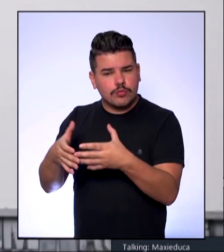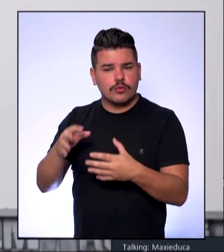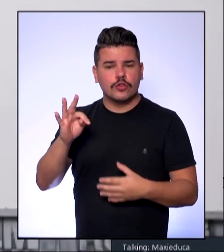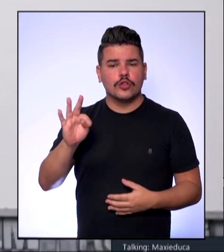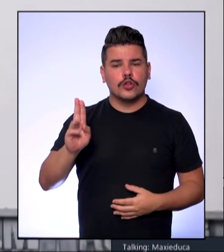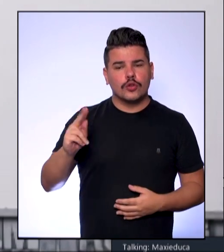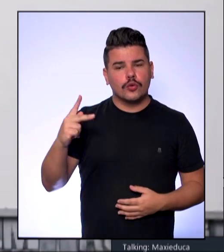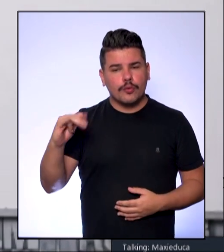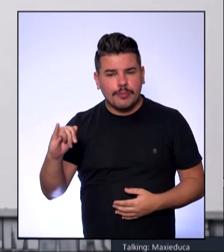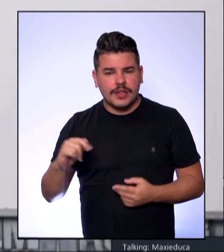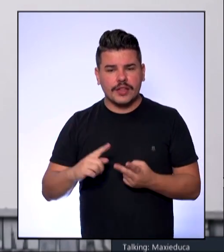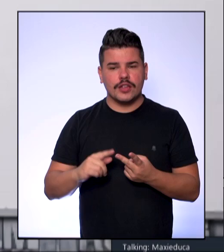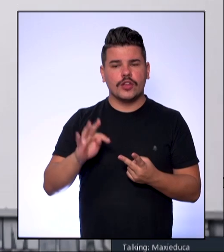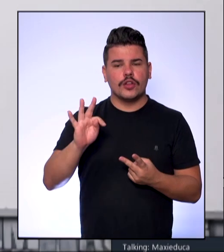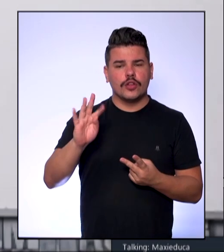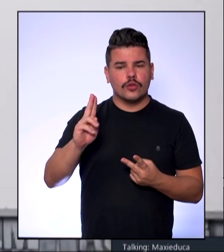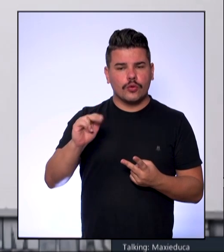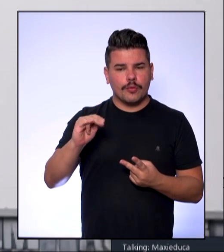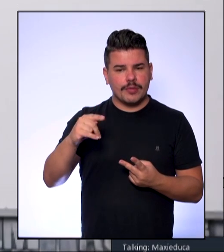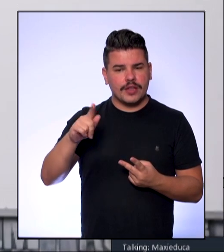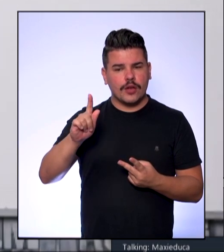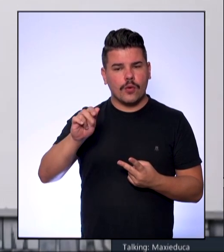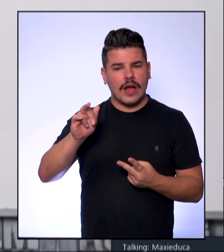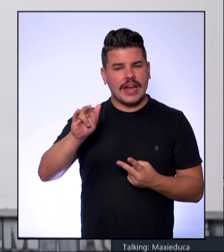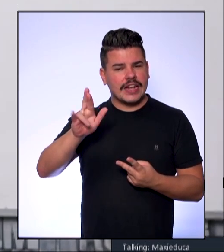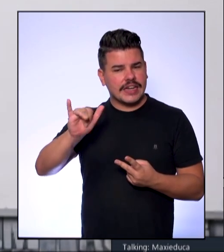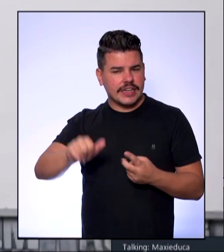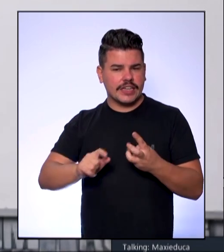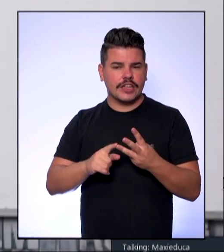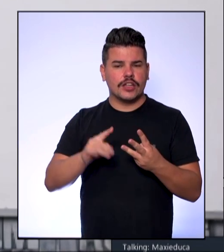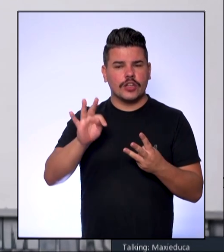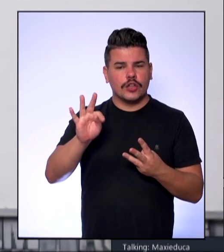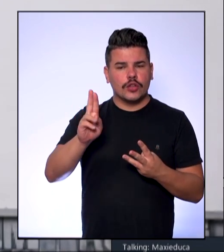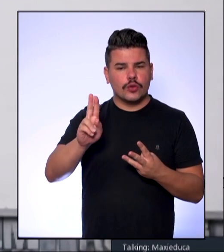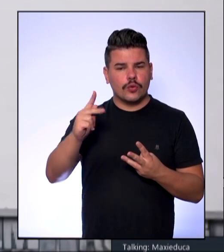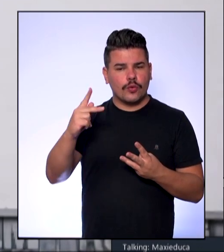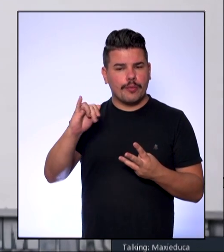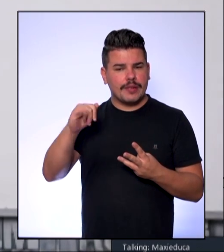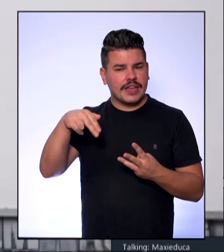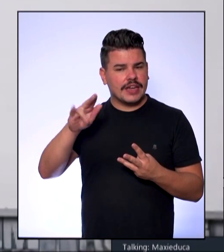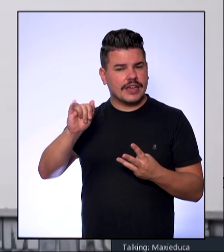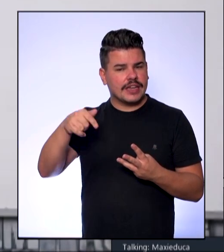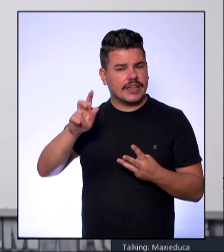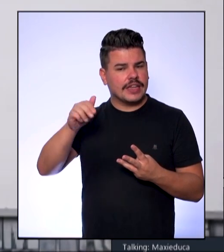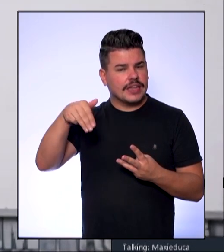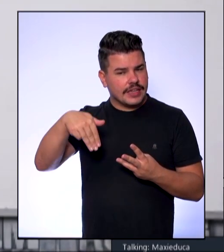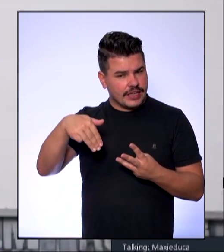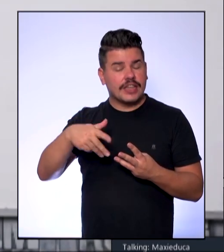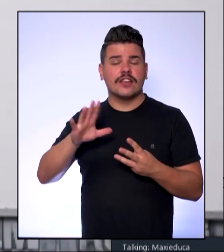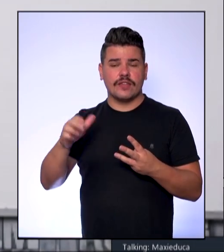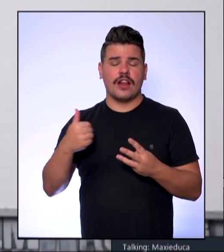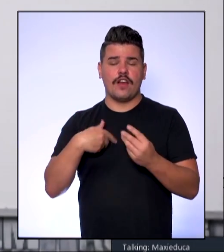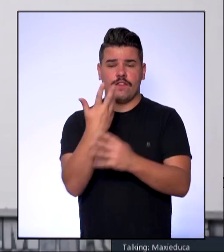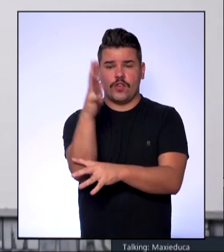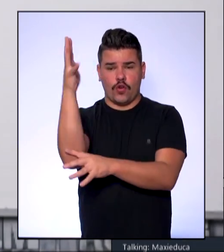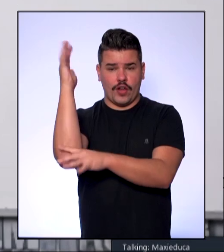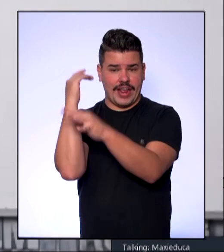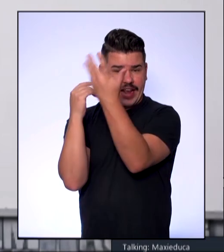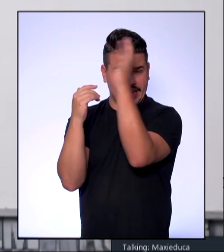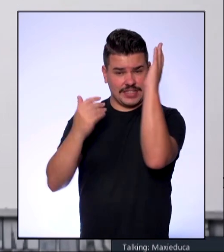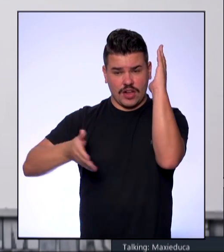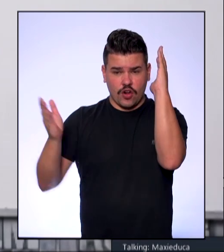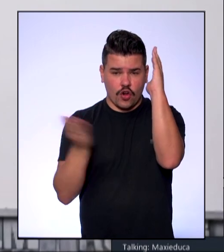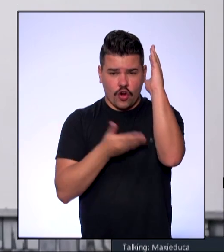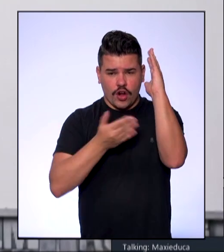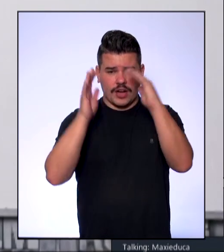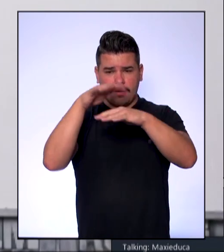tupi-guarani, tupiniquim, eles abriam grandes clareiras dentro da floresta e edificavam ali as suas tribos, tá? Mais